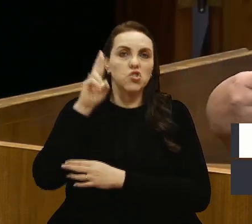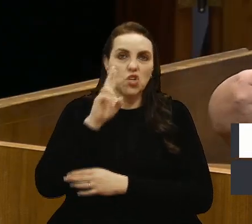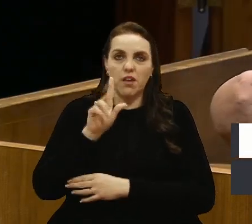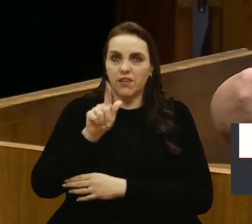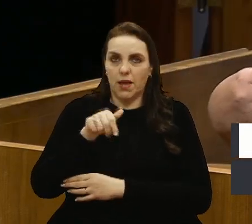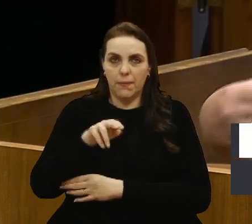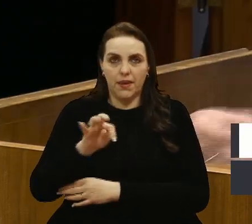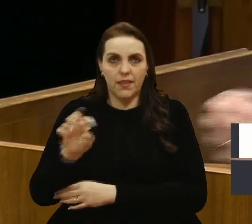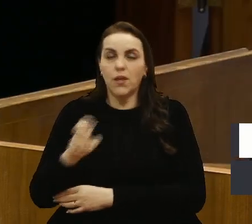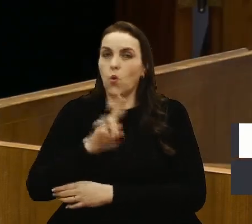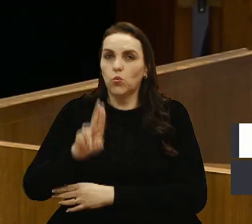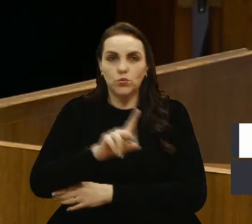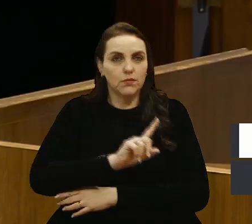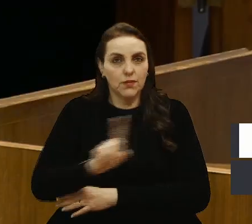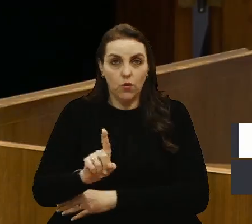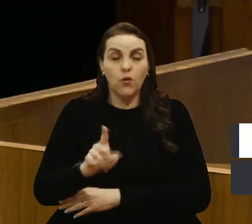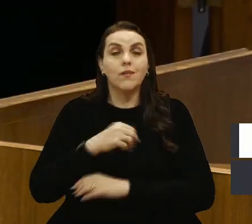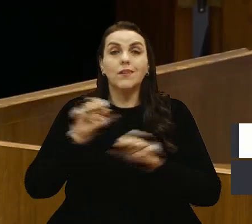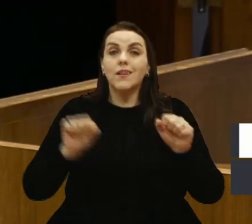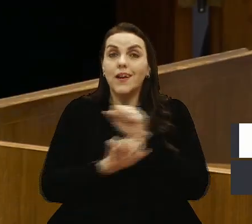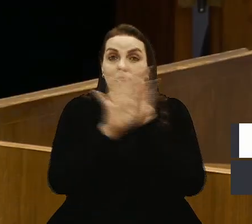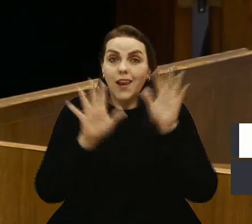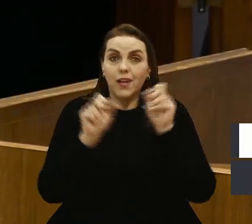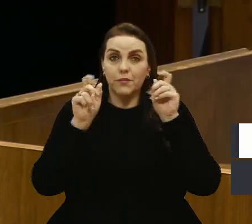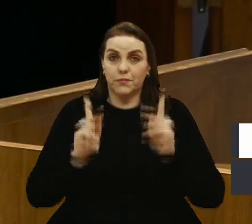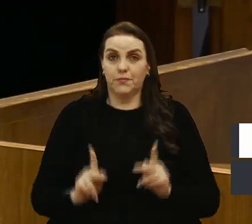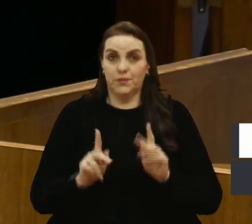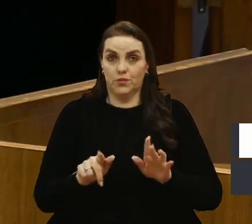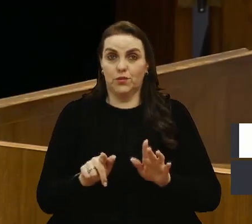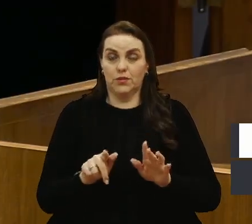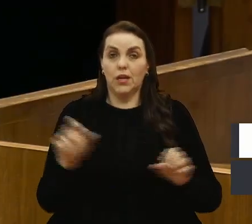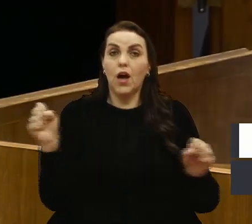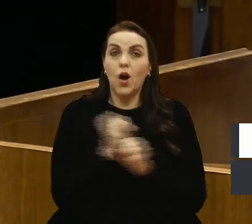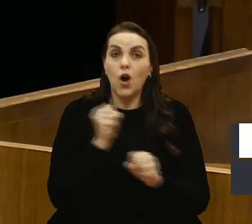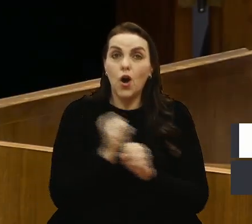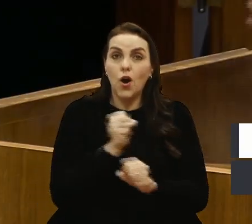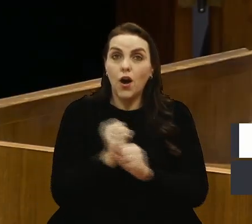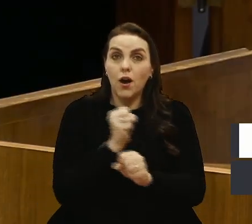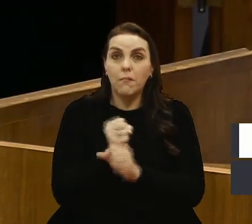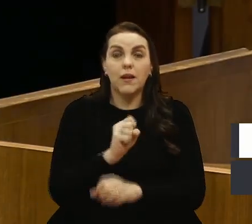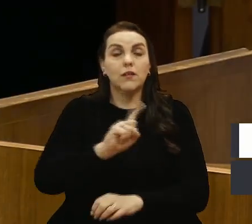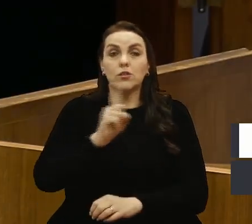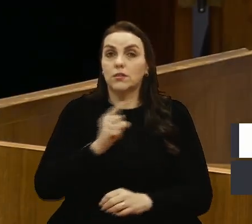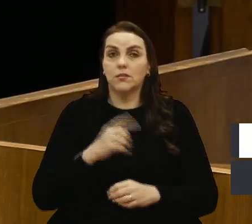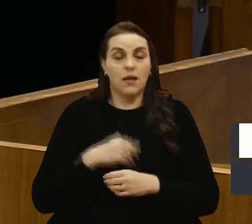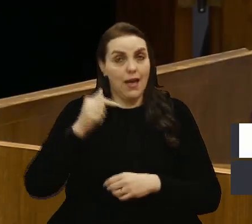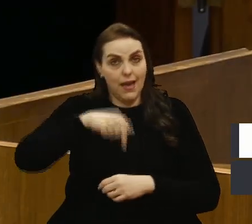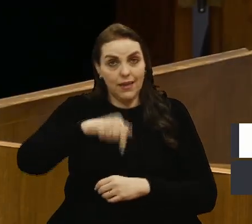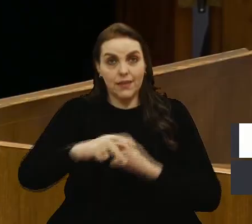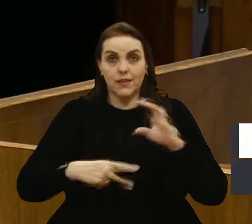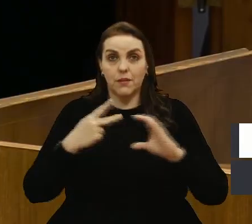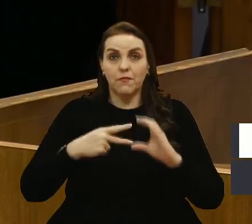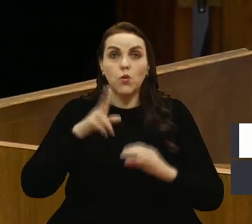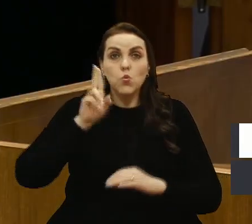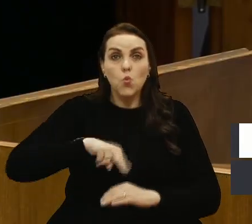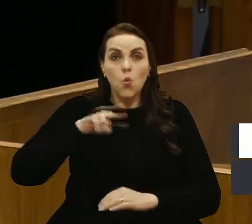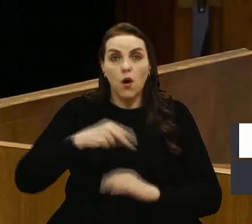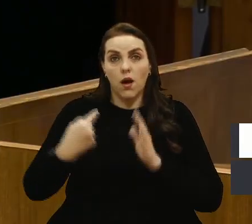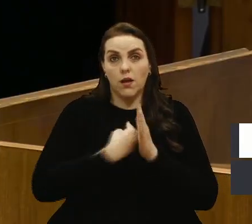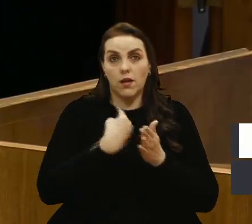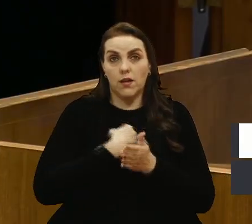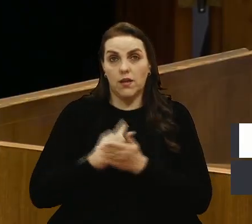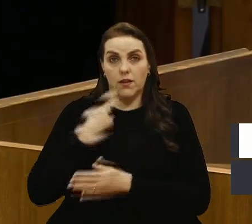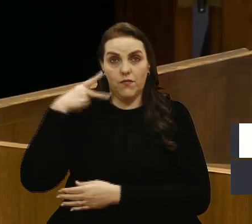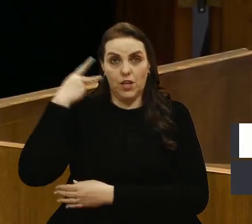bem claro para as pessoas e deixar bem claro sobre a questão das obras, que não passou por consulta nenhuma de vereadores. Então, por essa vereadora não